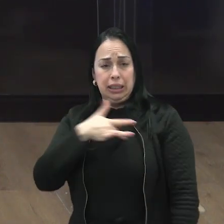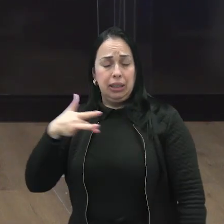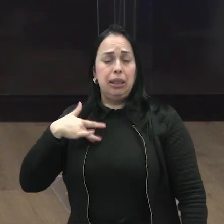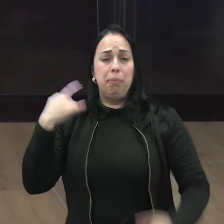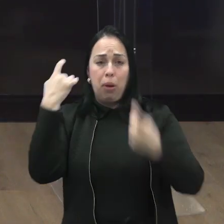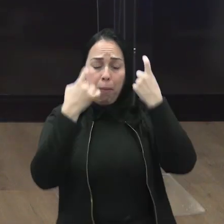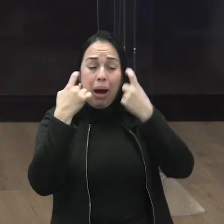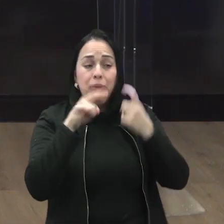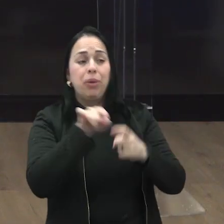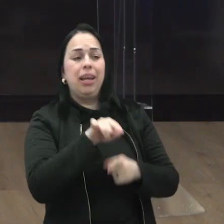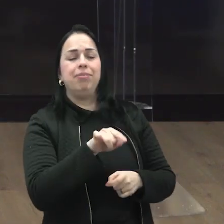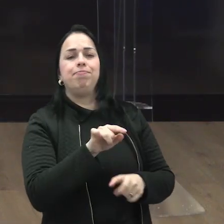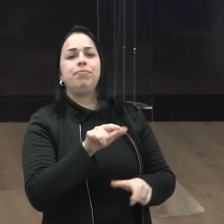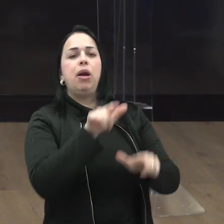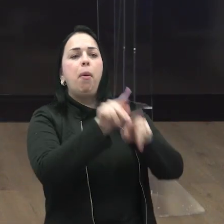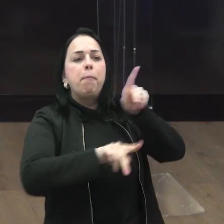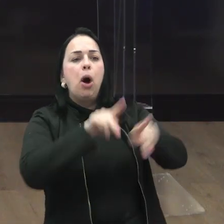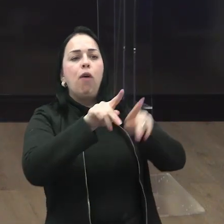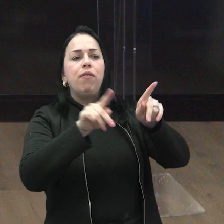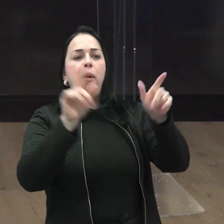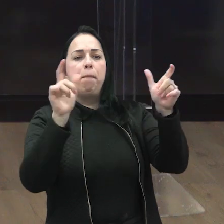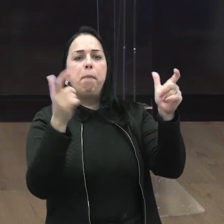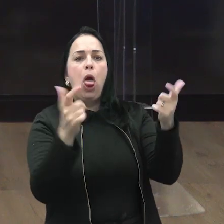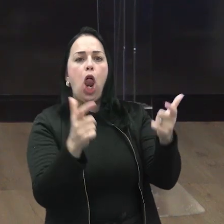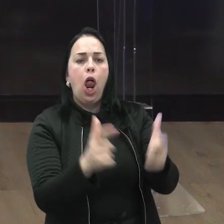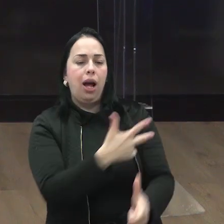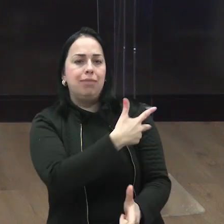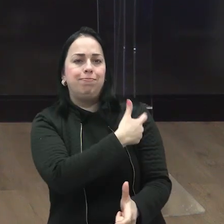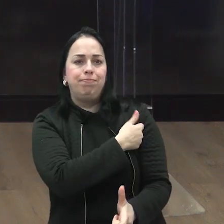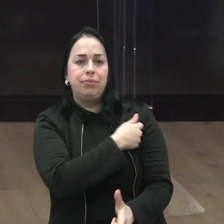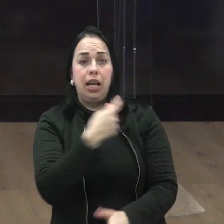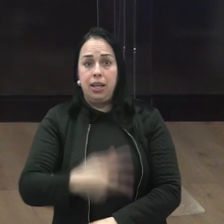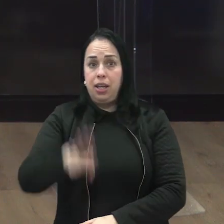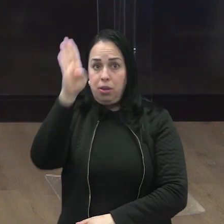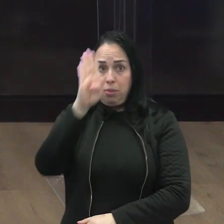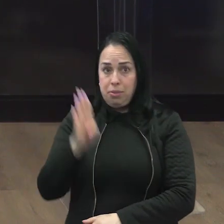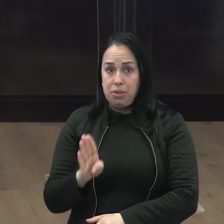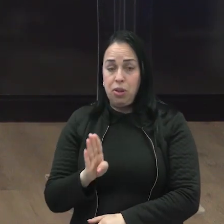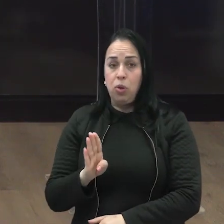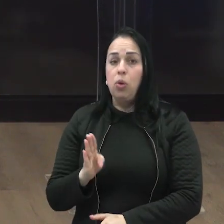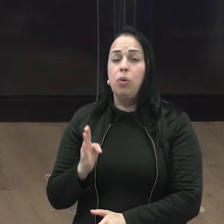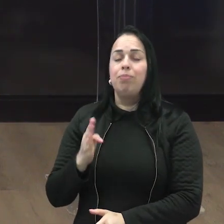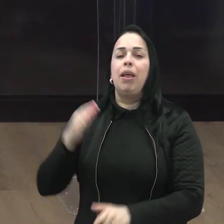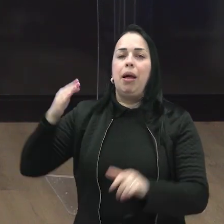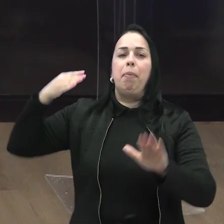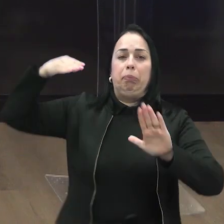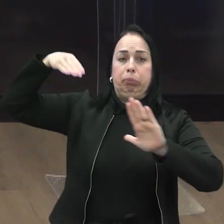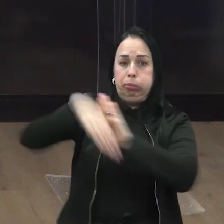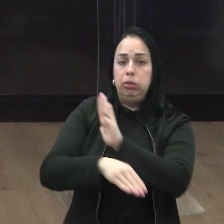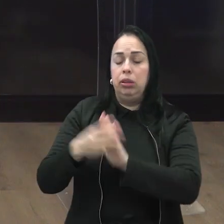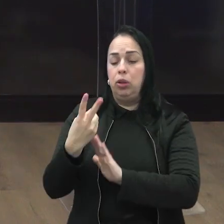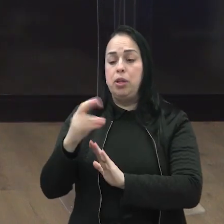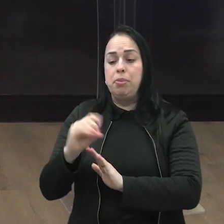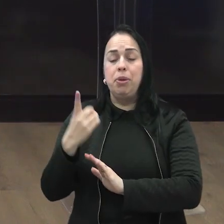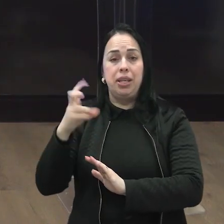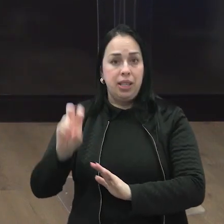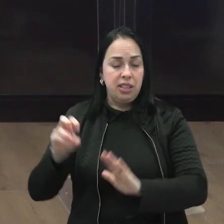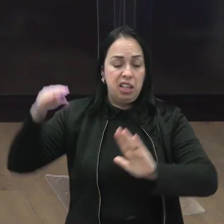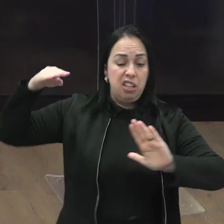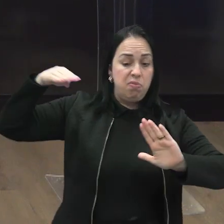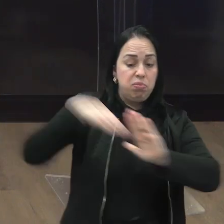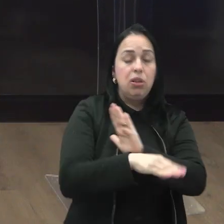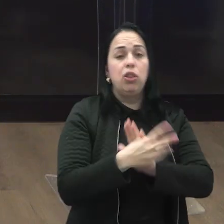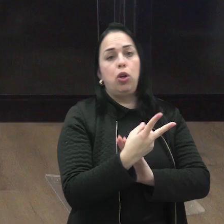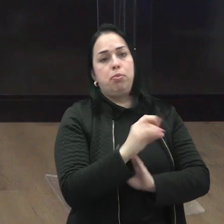queda nos índices de vacinação. No Brasil, a queda na cobertura começou em 2015 e piorou